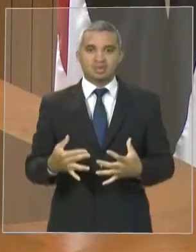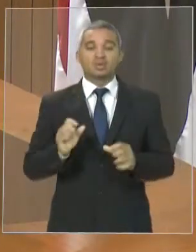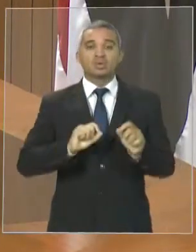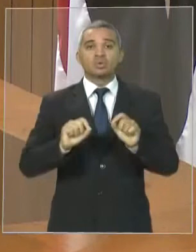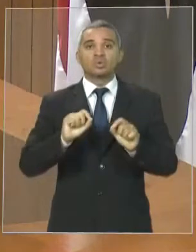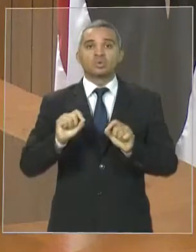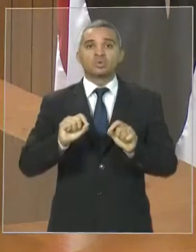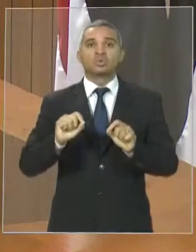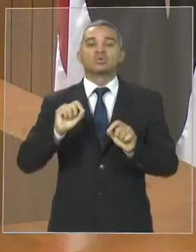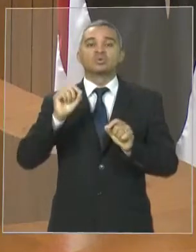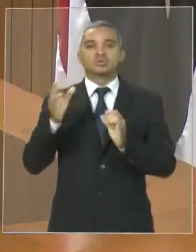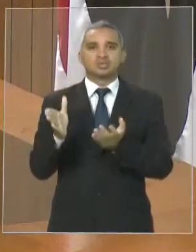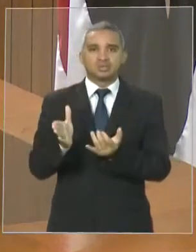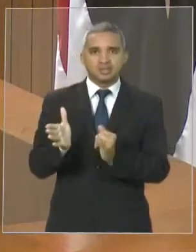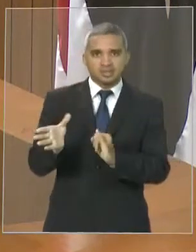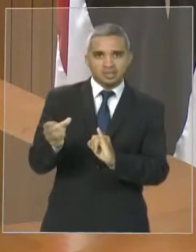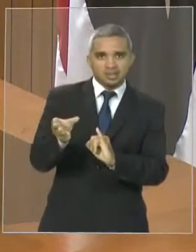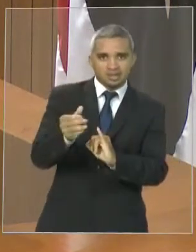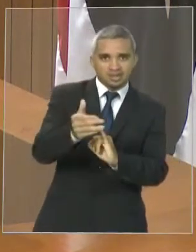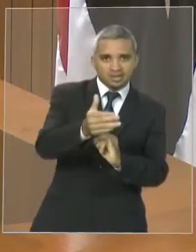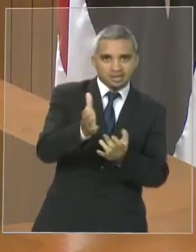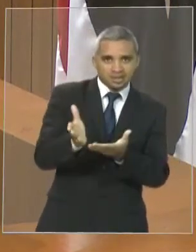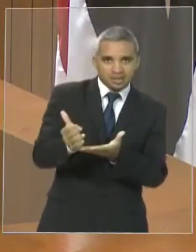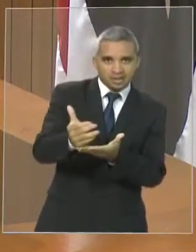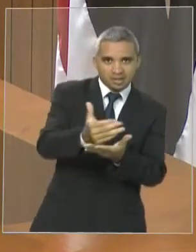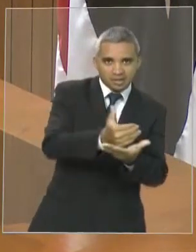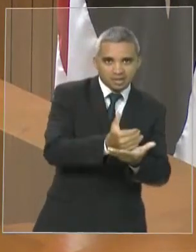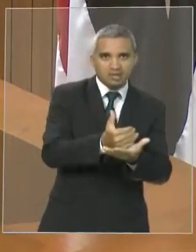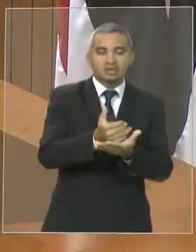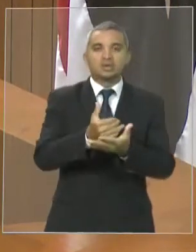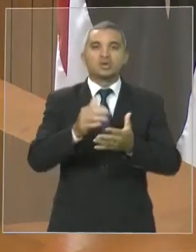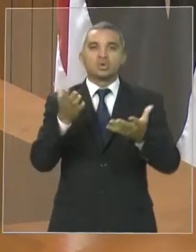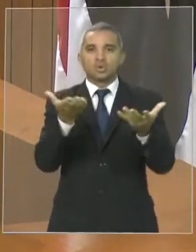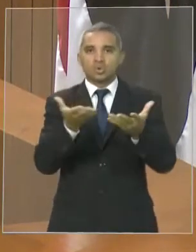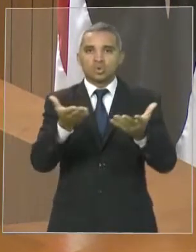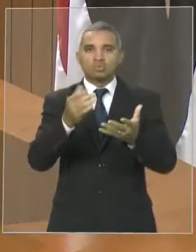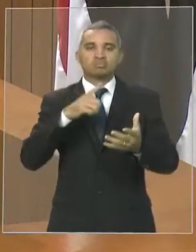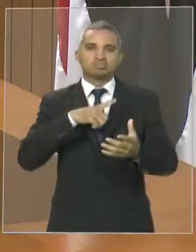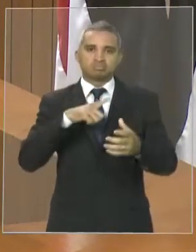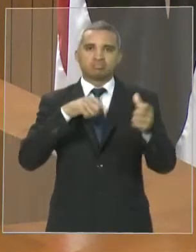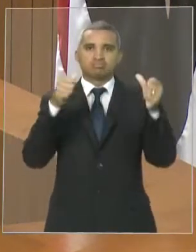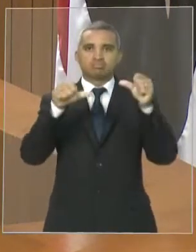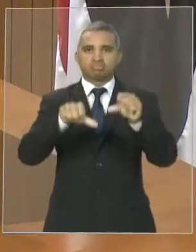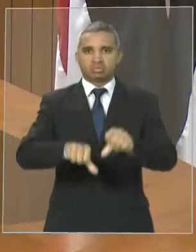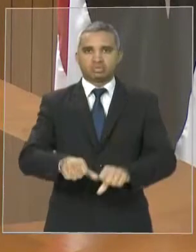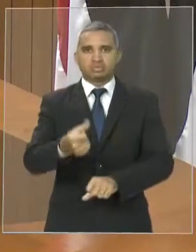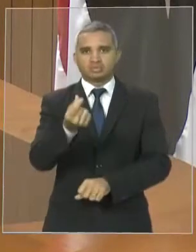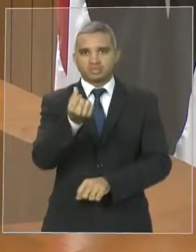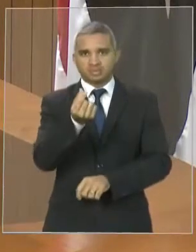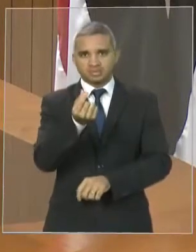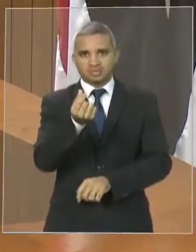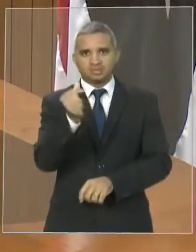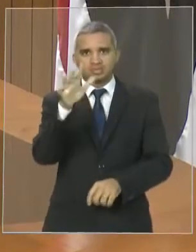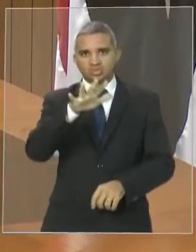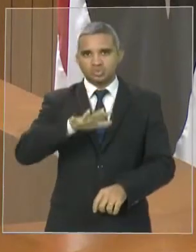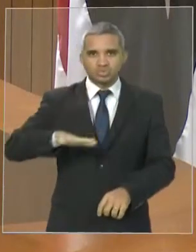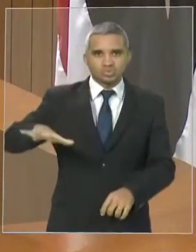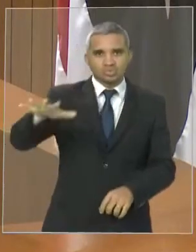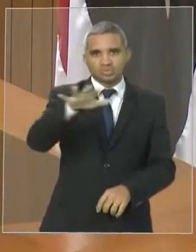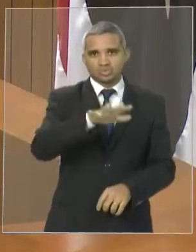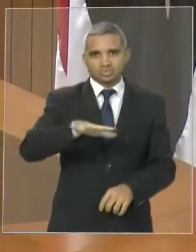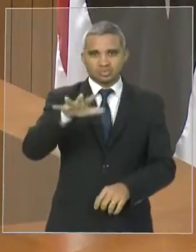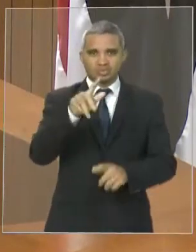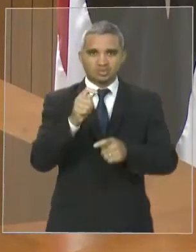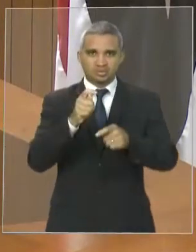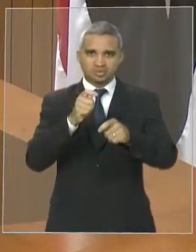financeira que ainda persiste atinge praticamente todos os setores da economia, inclusive o